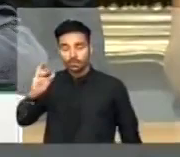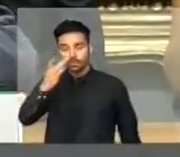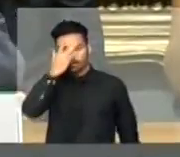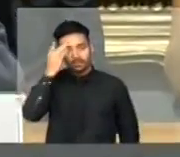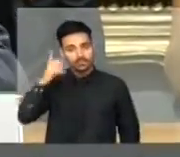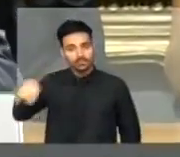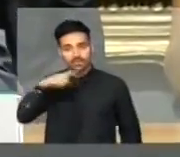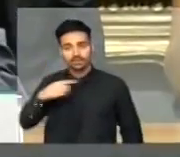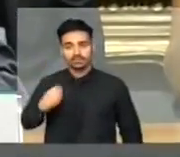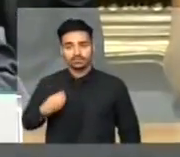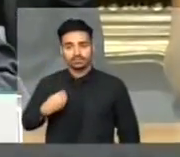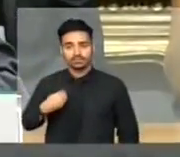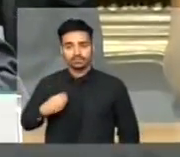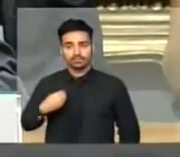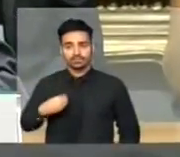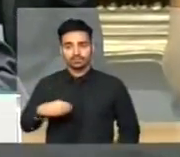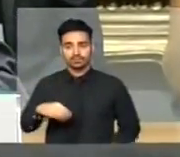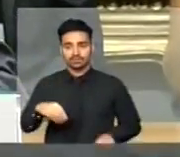todos que nos visitam,